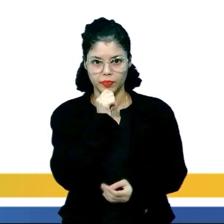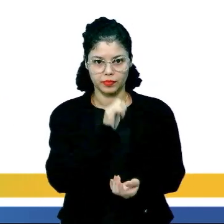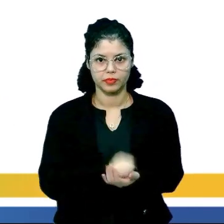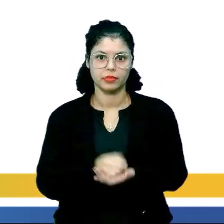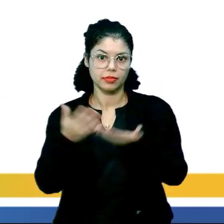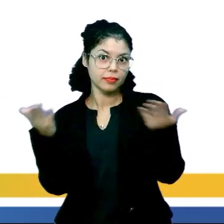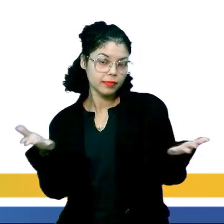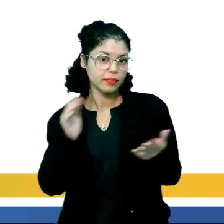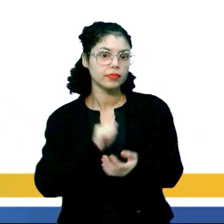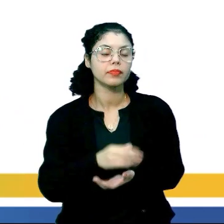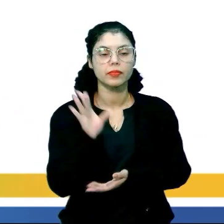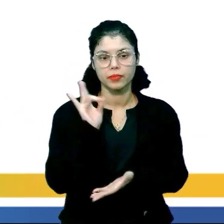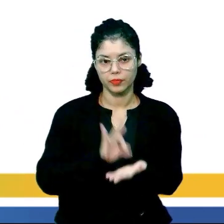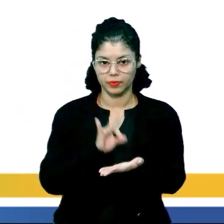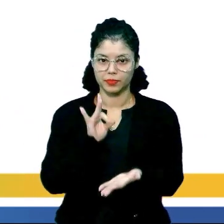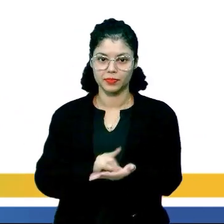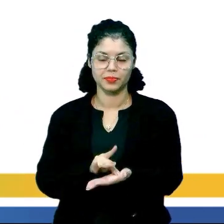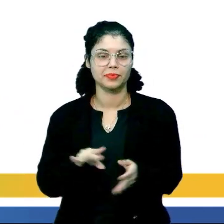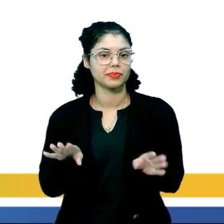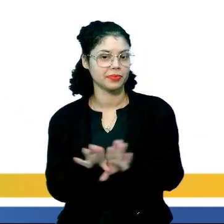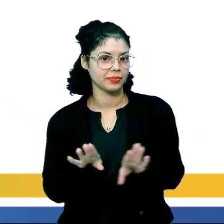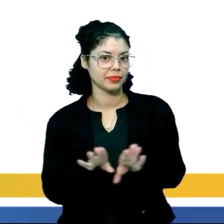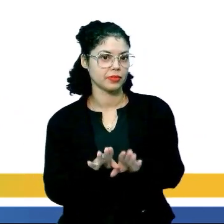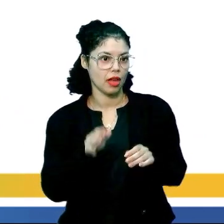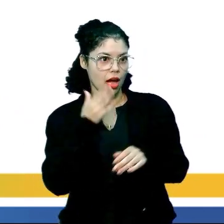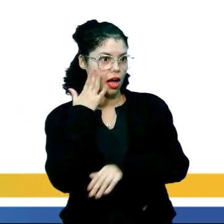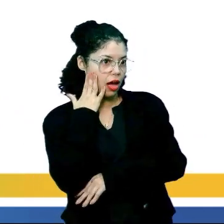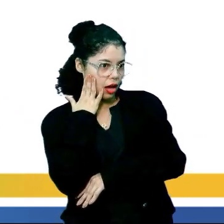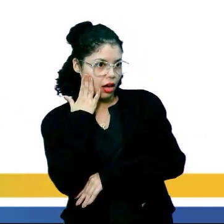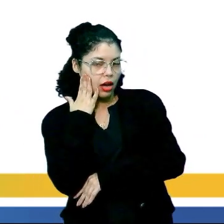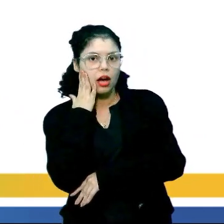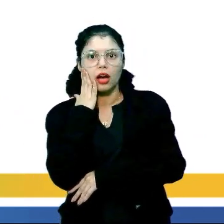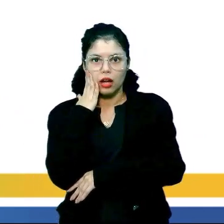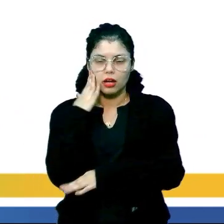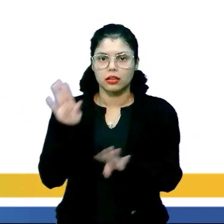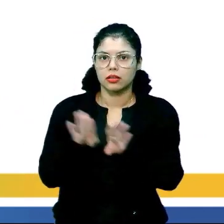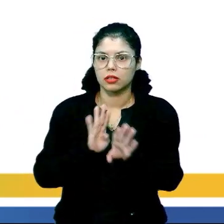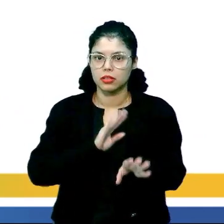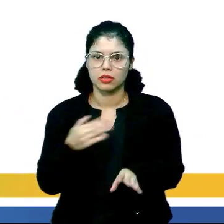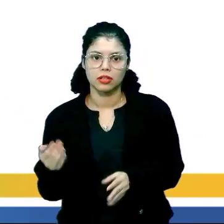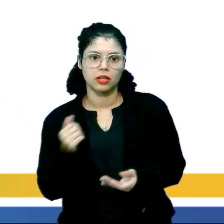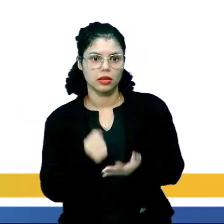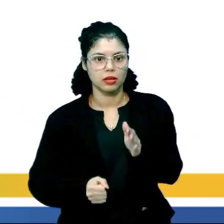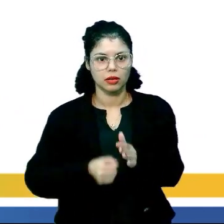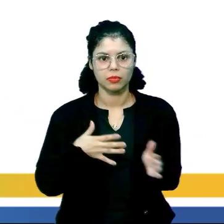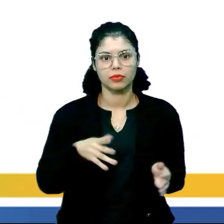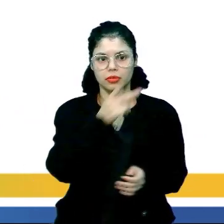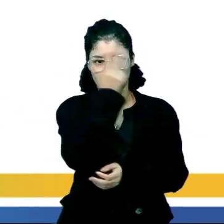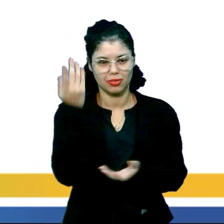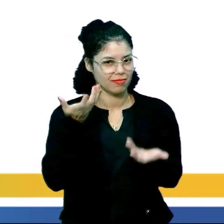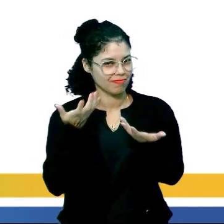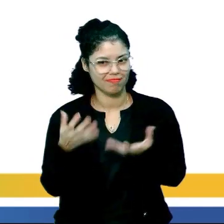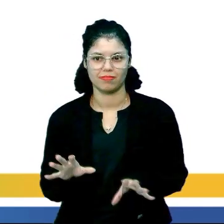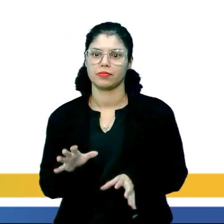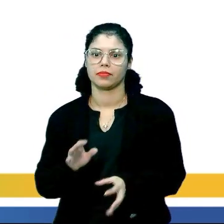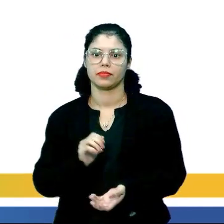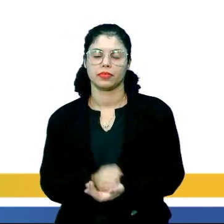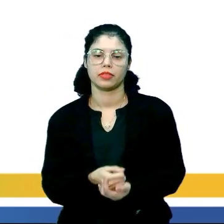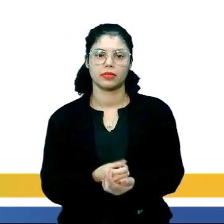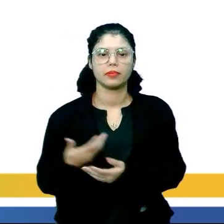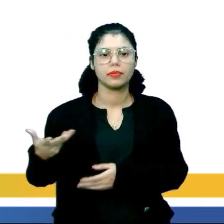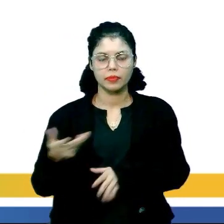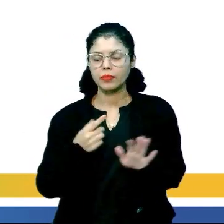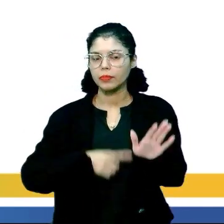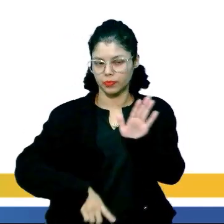foi aquela que na realidade veio causar escândalo, então muita gente condenava, se queria